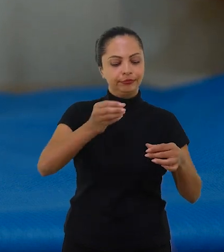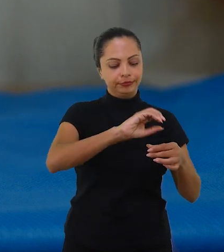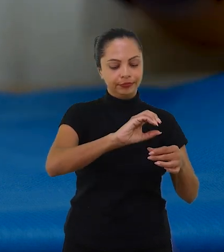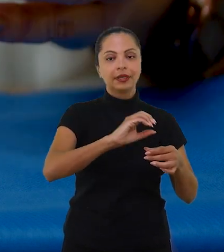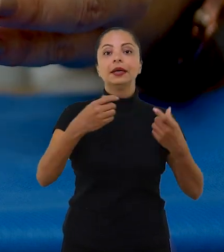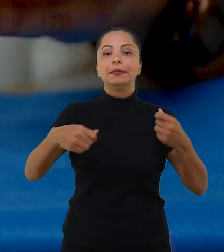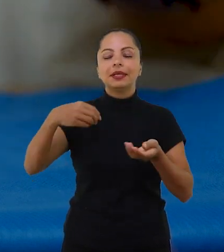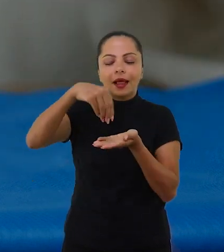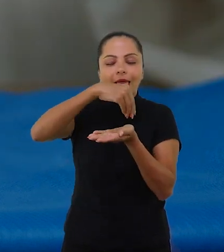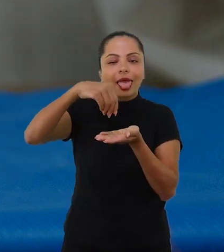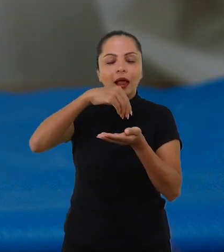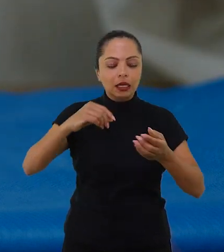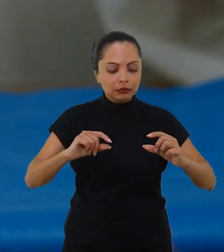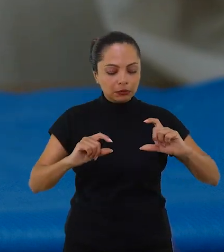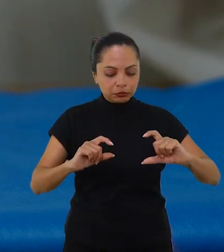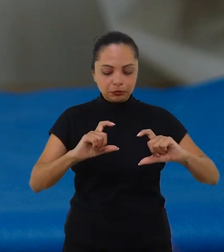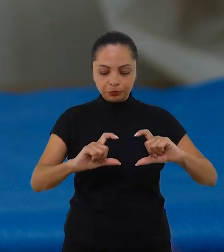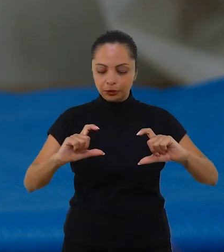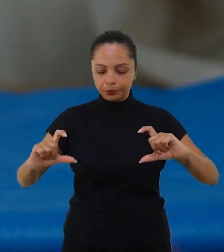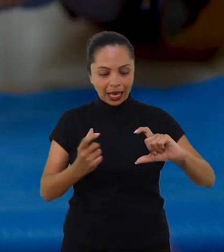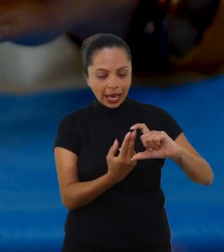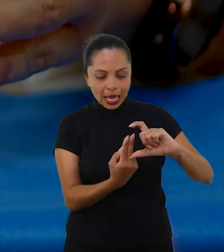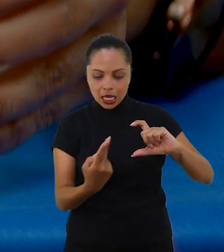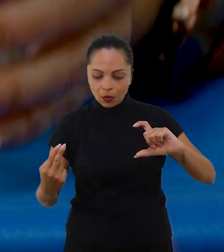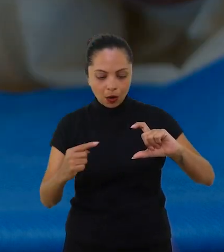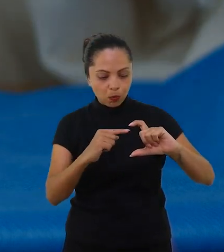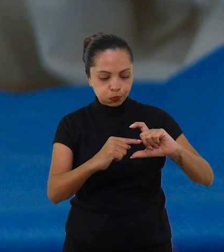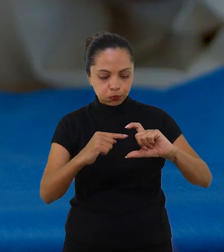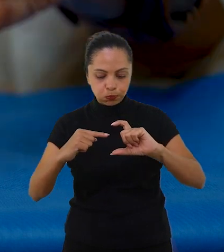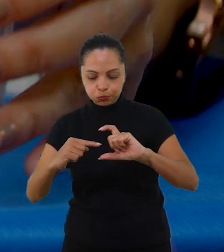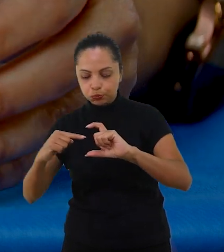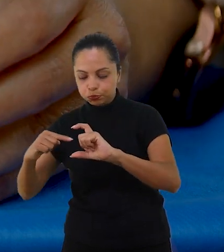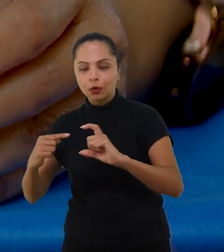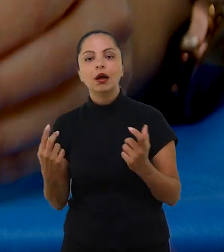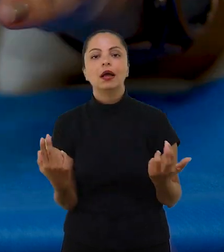necessárias, até que a quantidade de grânulos aparente ser igual nos 3 copinhos.